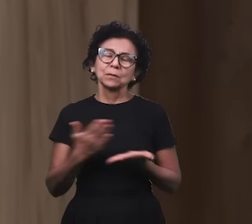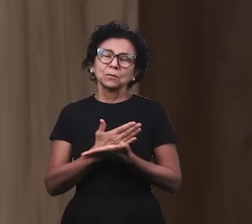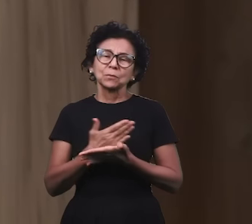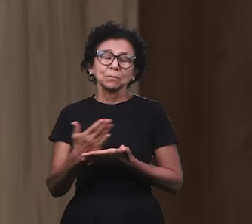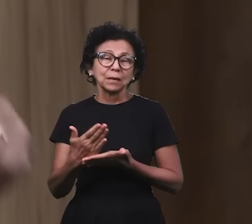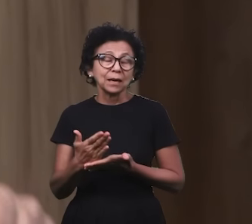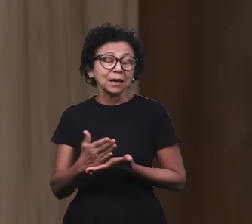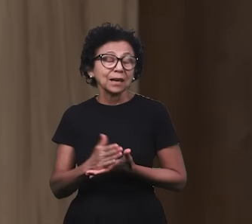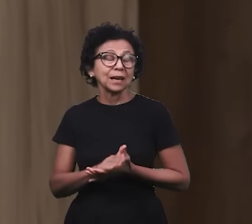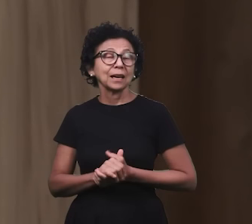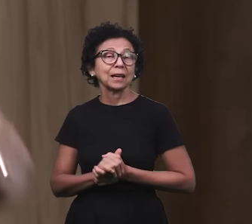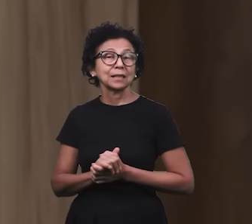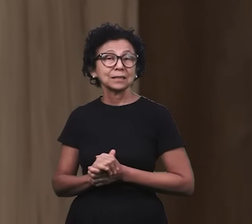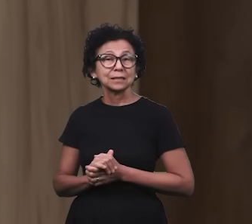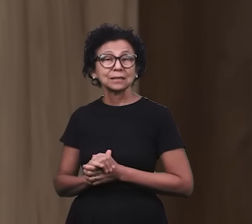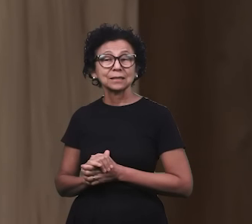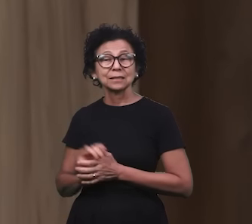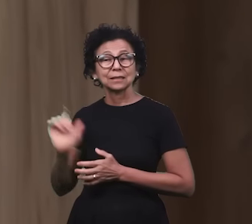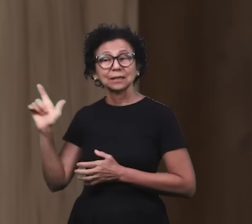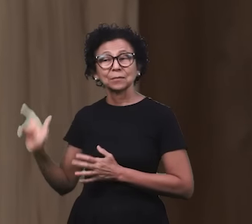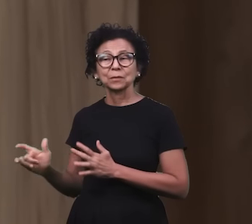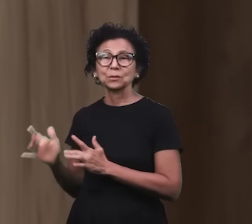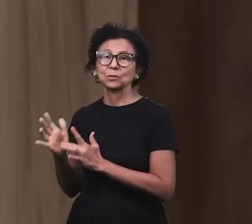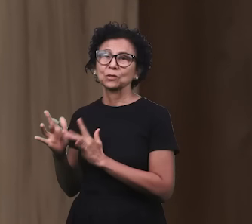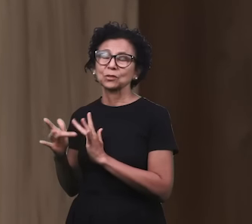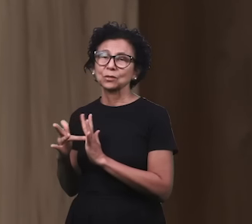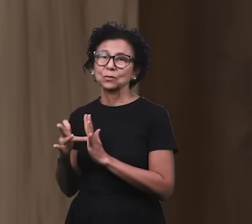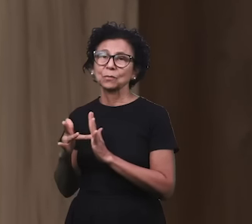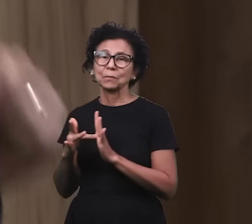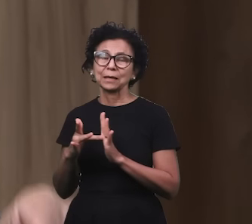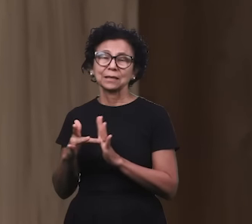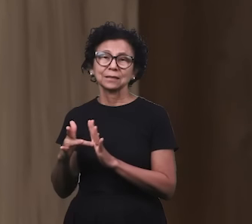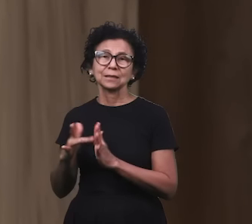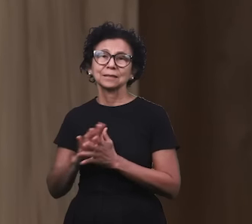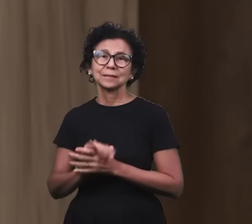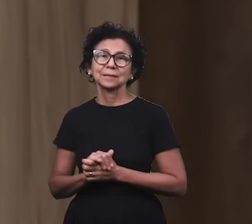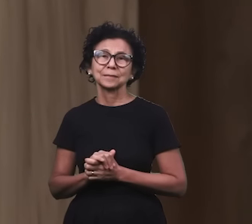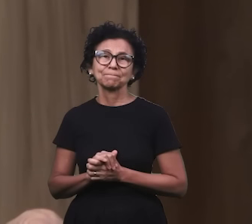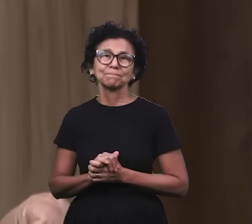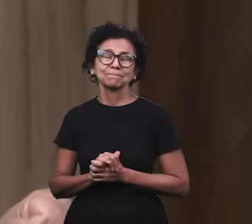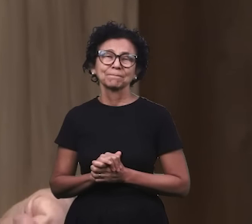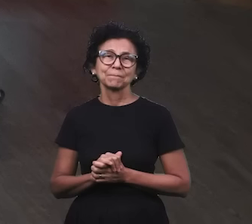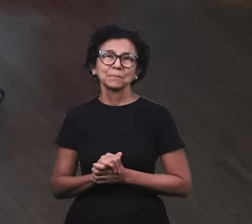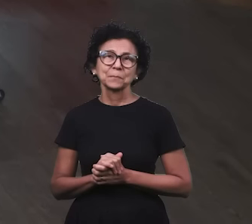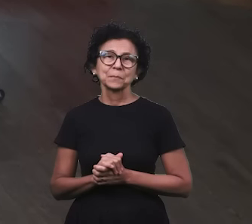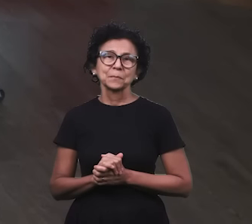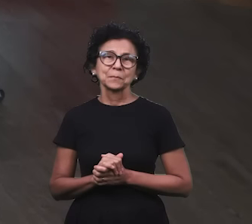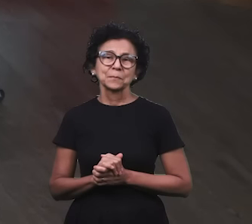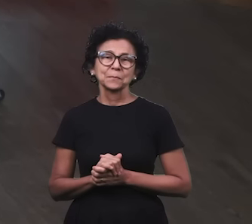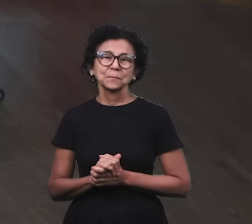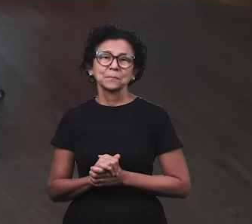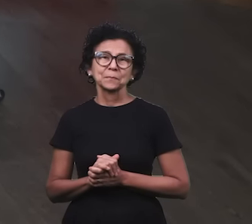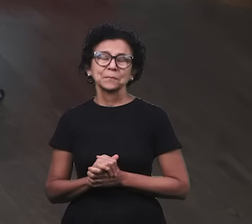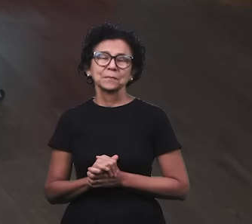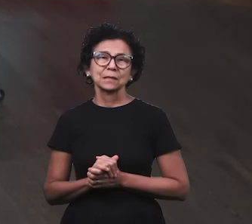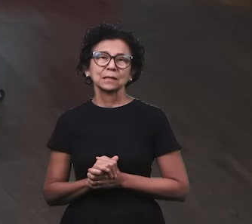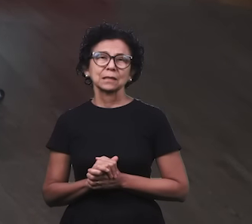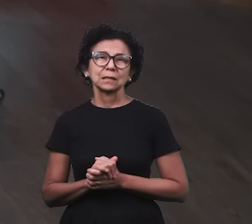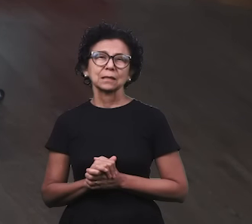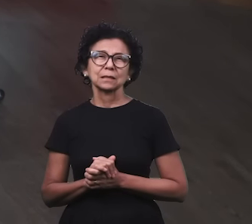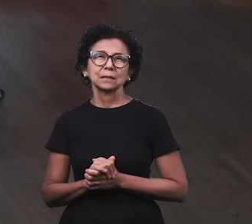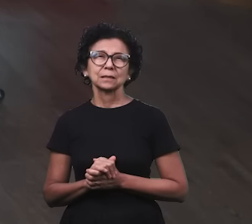a se destacar na pessoa do Senhor Jesus, não é? Agora, há um detalhe, né, pastor